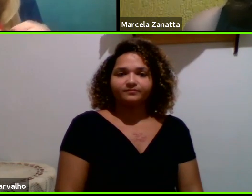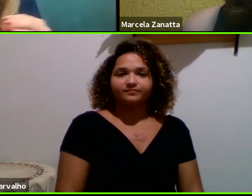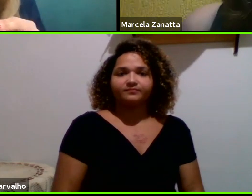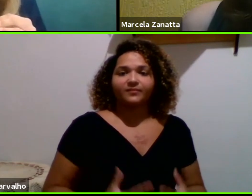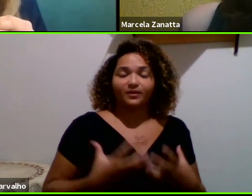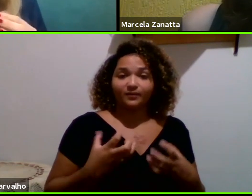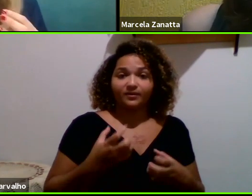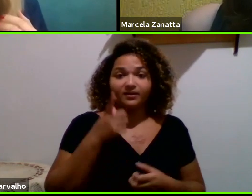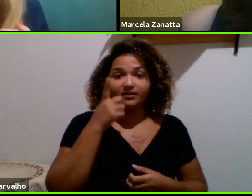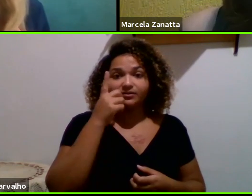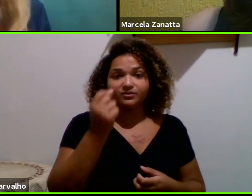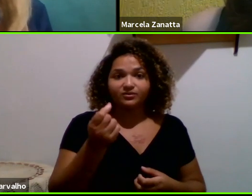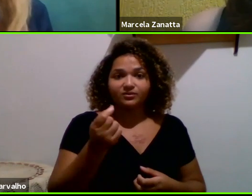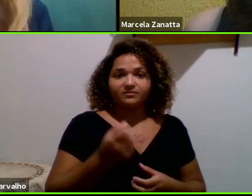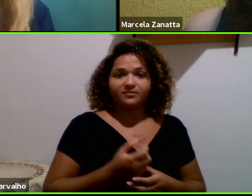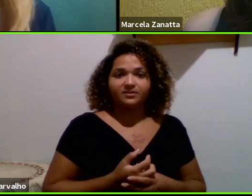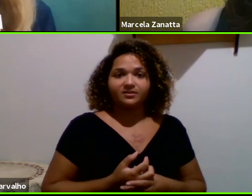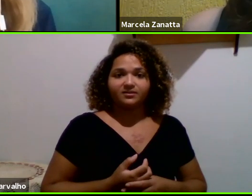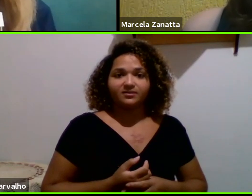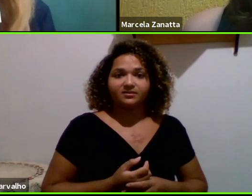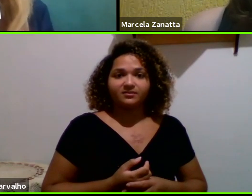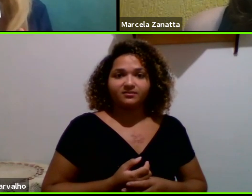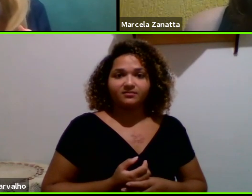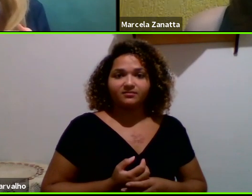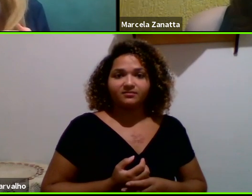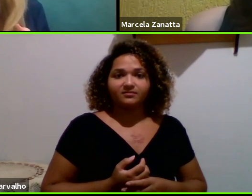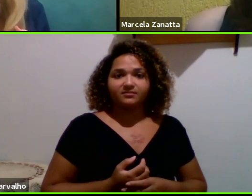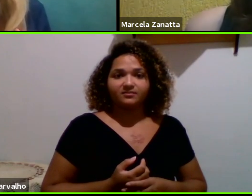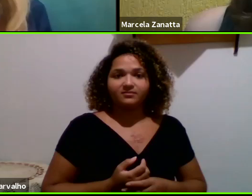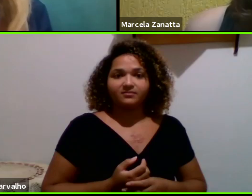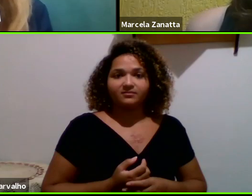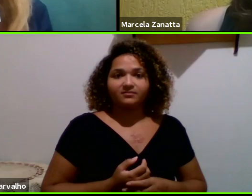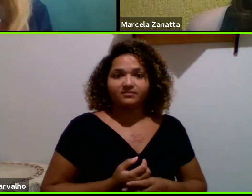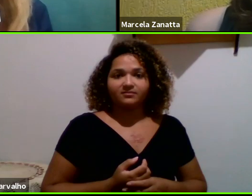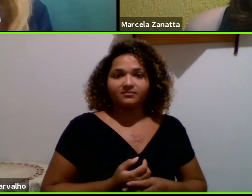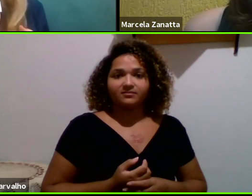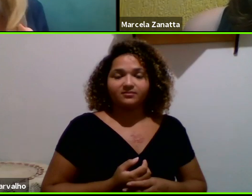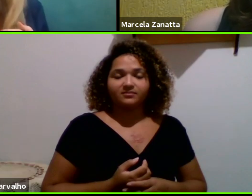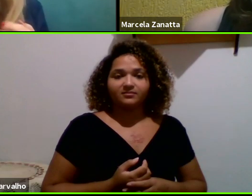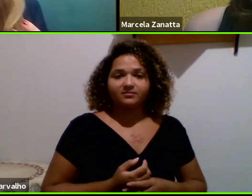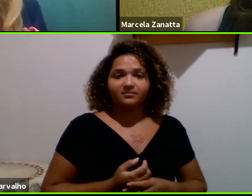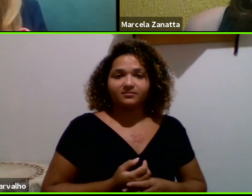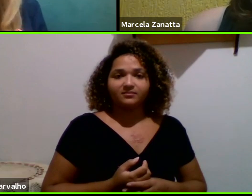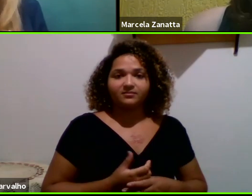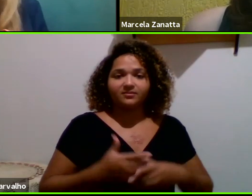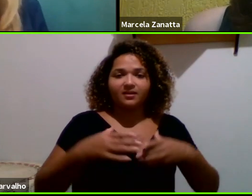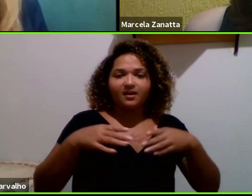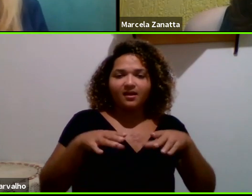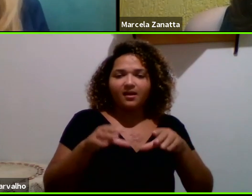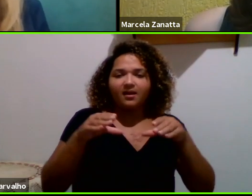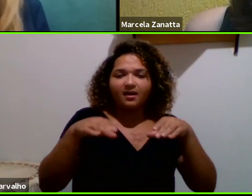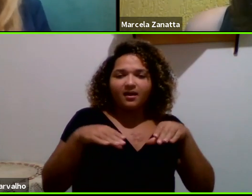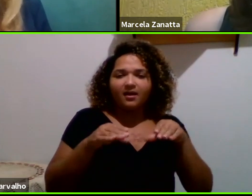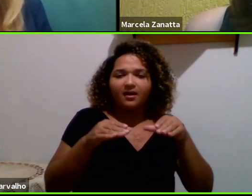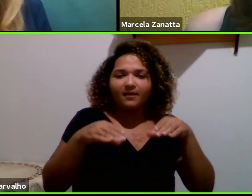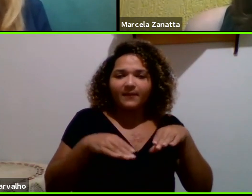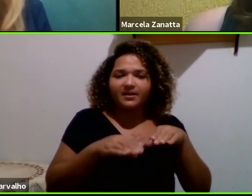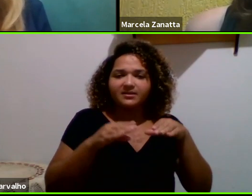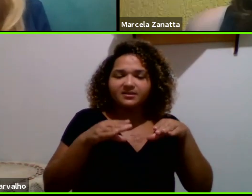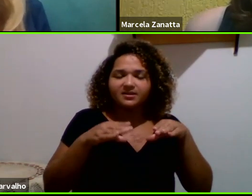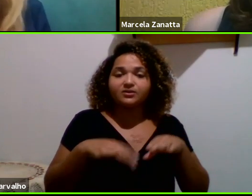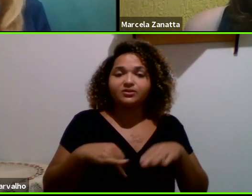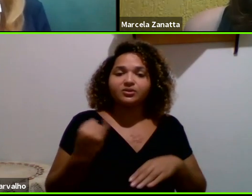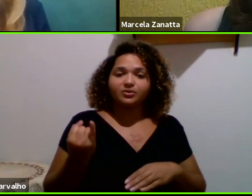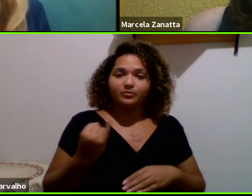atenção. A massagem na região lombo-sacral que ela recebeu, em especial feito pelo parceiro,